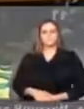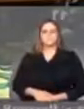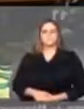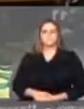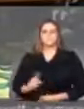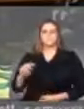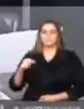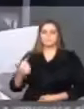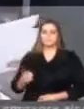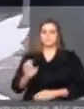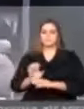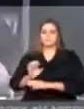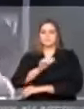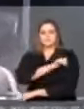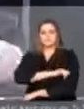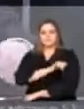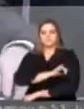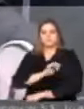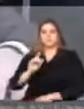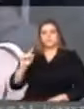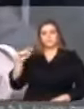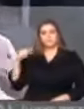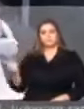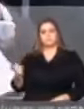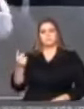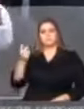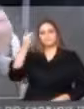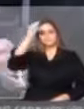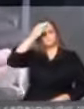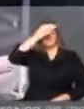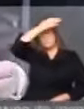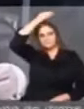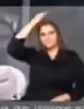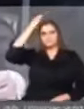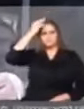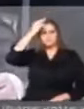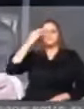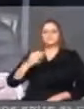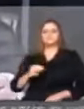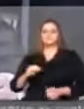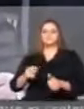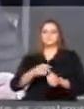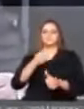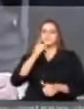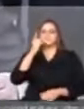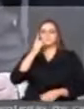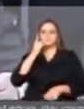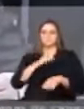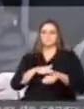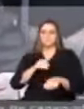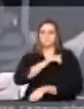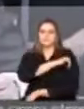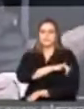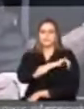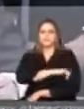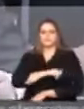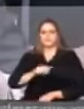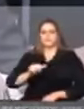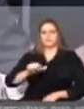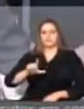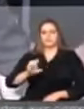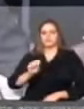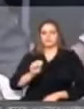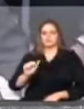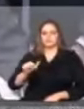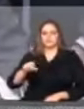estado do Rio de Janeiro, em seguida o Espírito Santo. Primeiro parlamentar do Rio de Janeiro, deputado